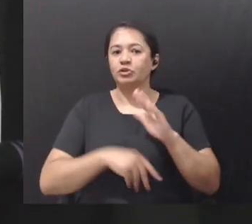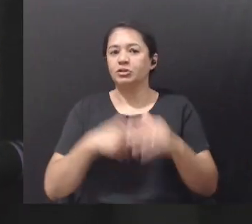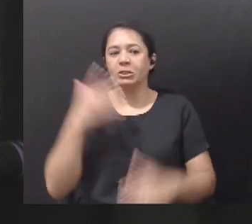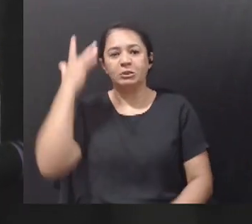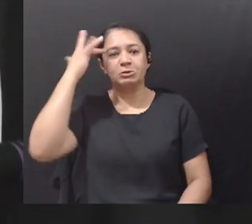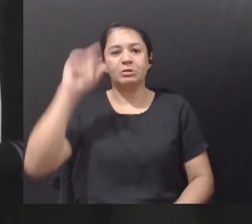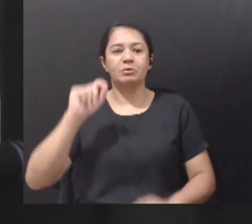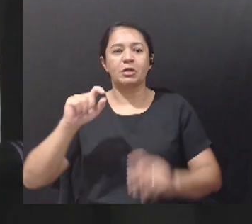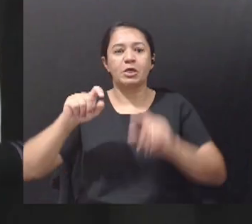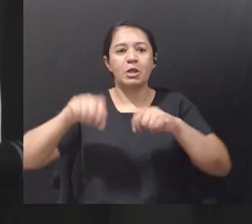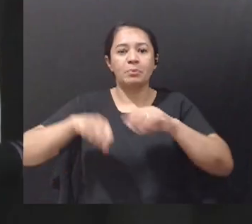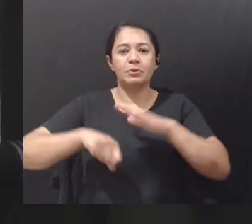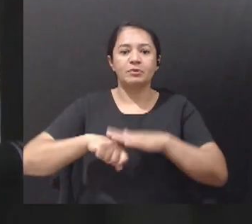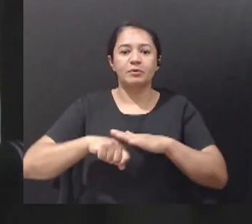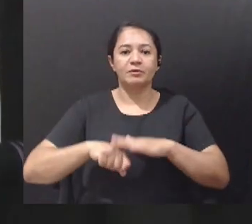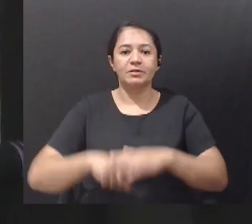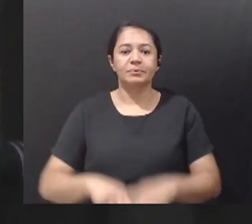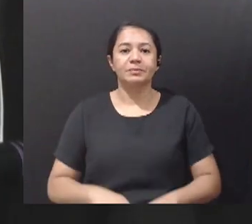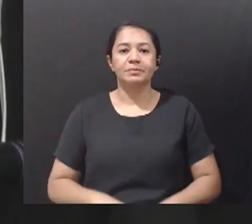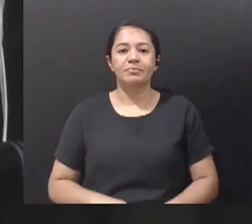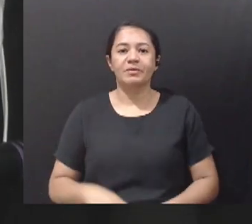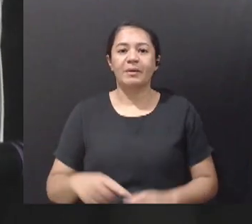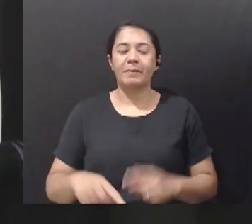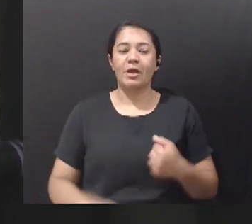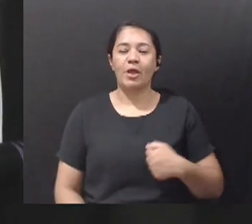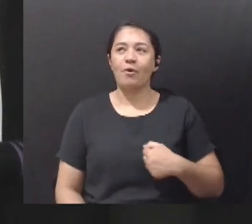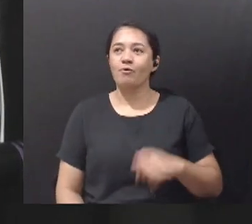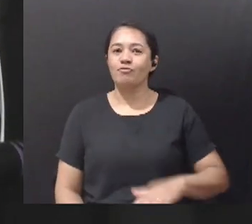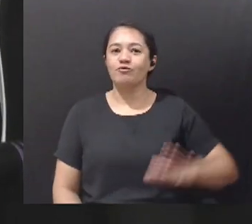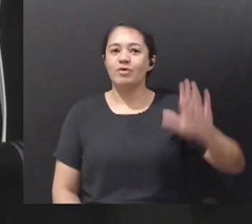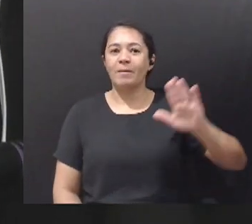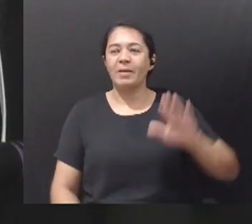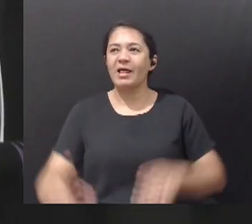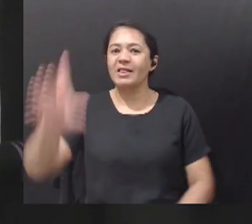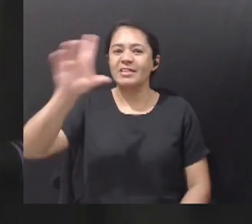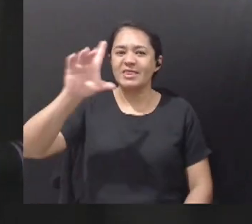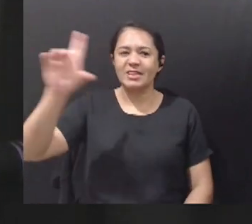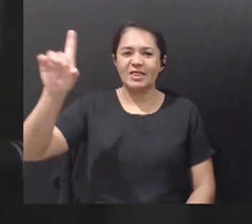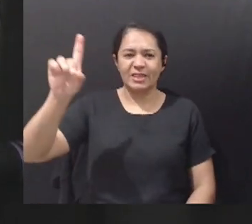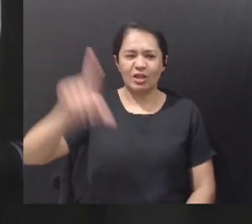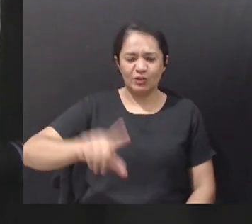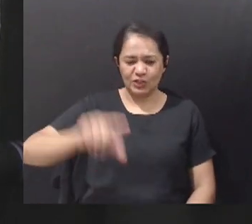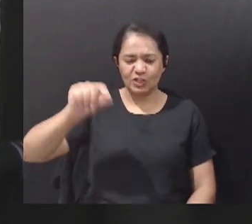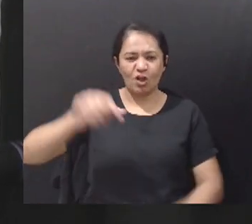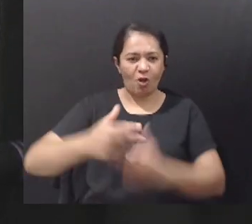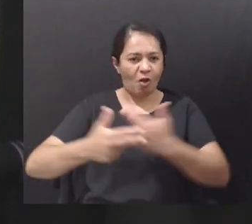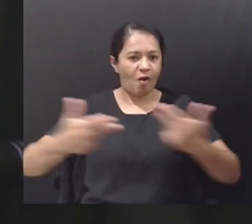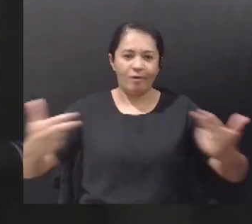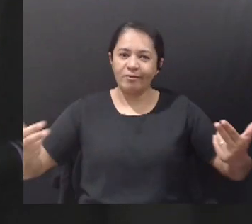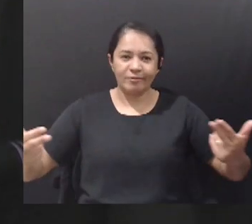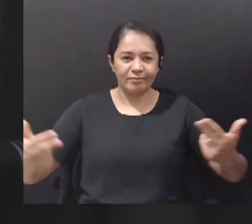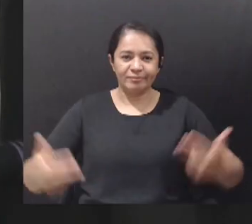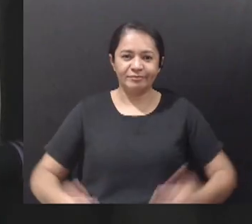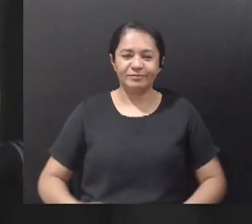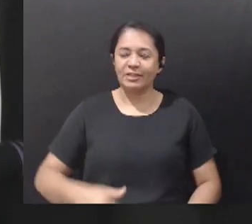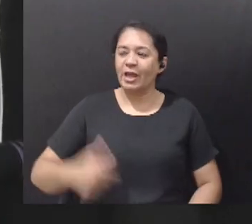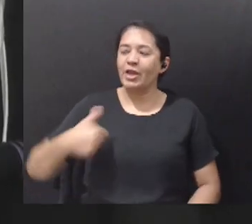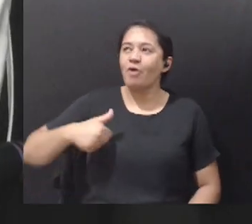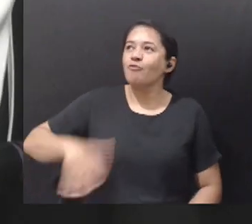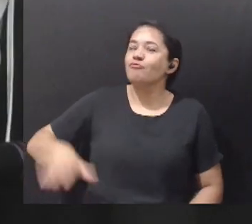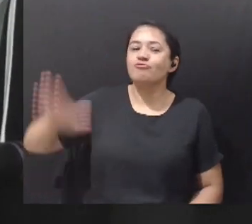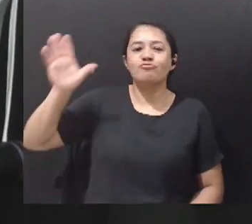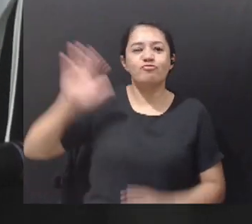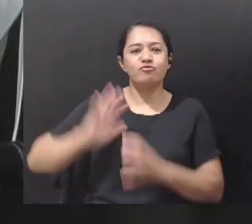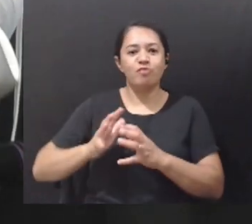fazer. E eu saí candidata. Eu acho que Deus põe a mão. Deus põe a mão nas coisas. Saí candidata, ganhei